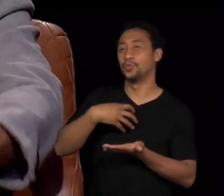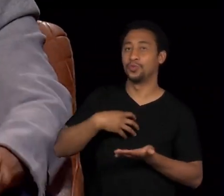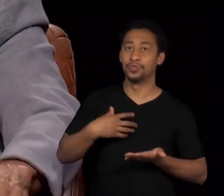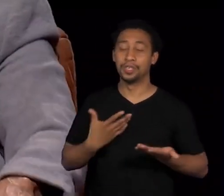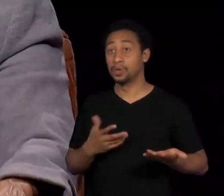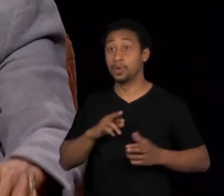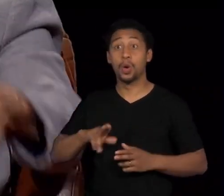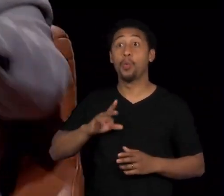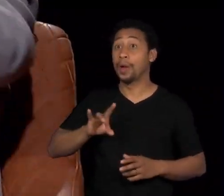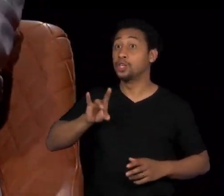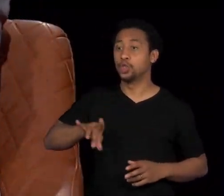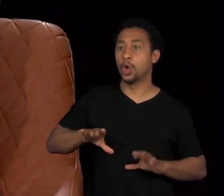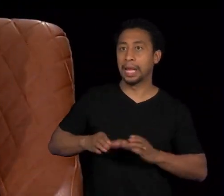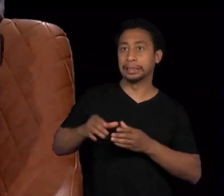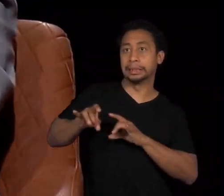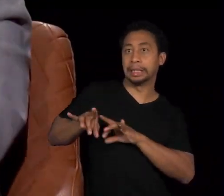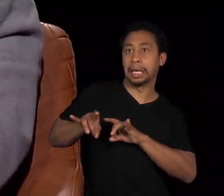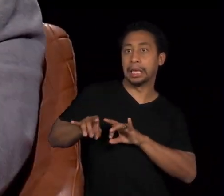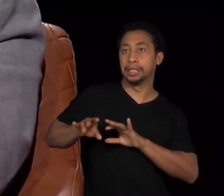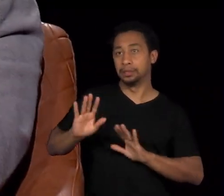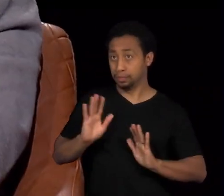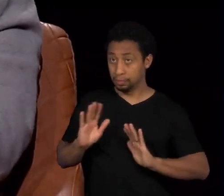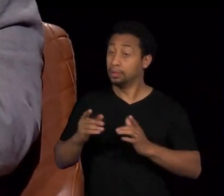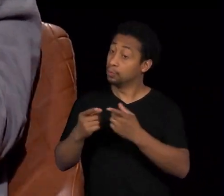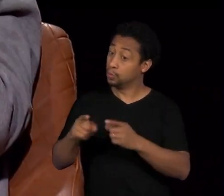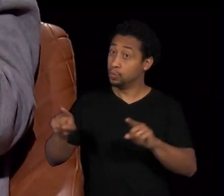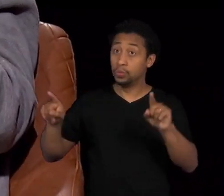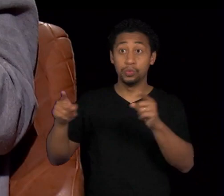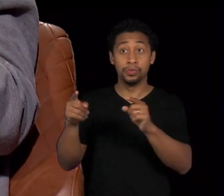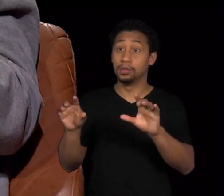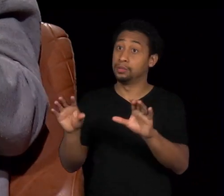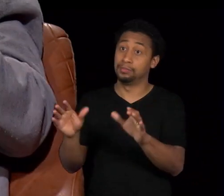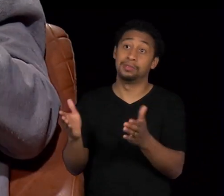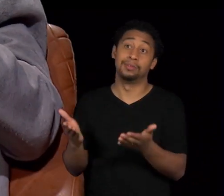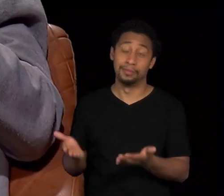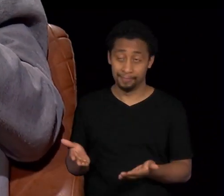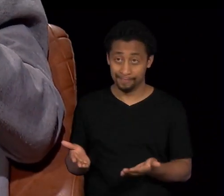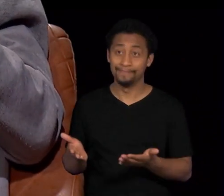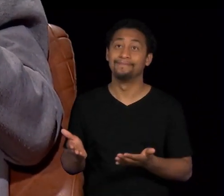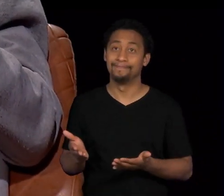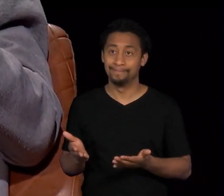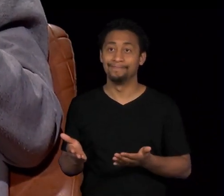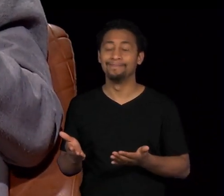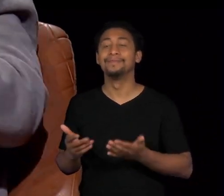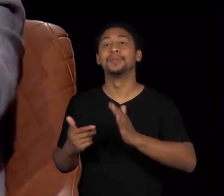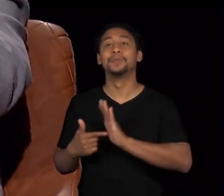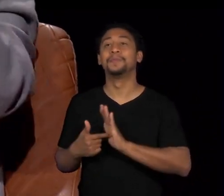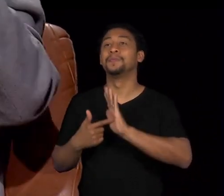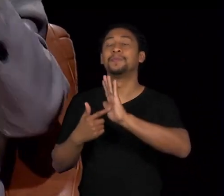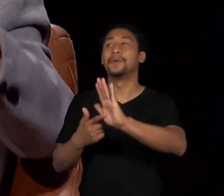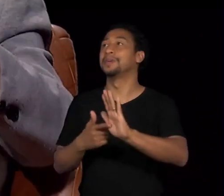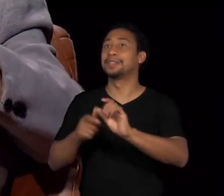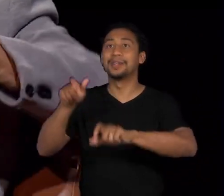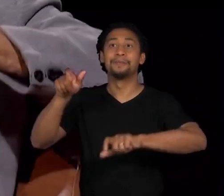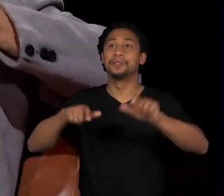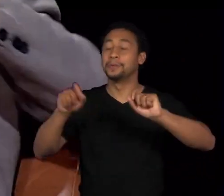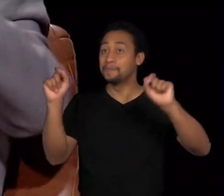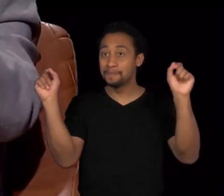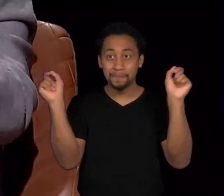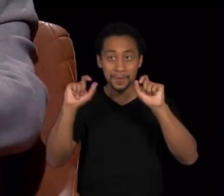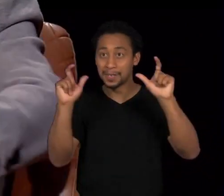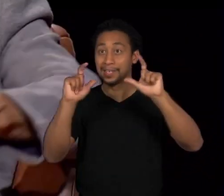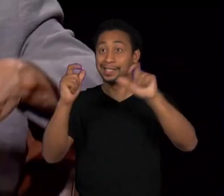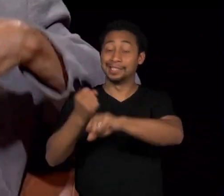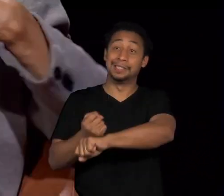tônica não é a música também são isso então esse traz um despertar digamos